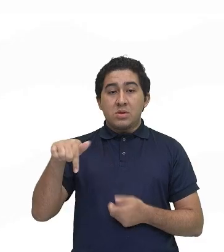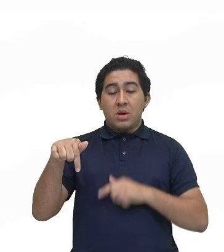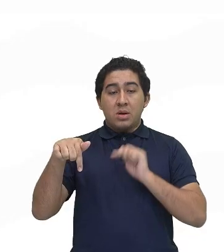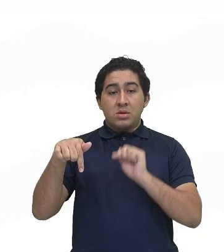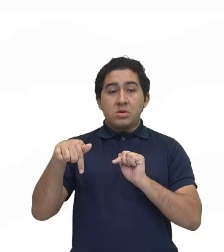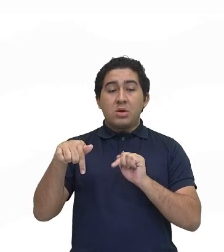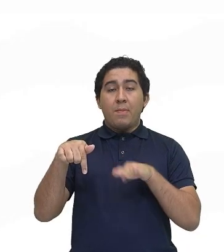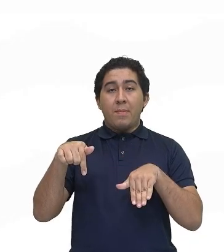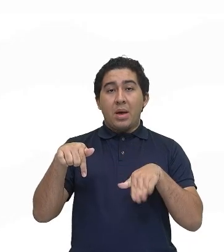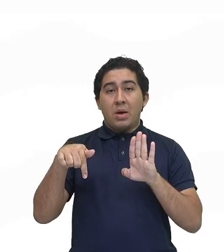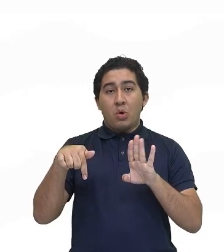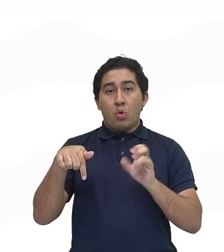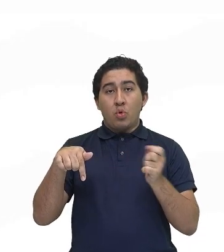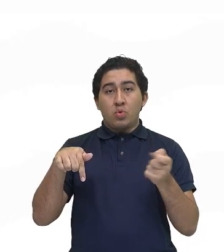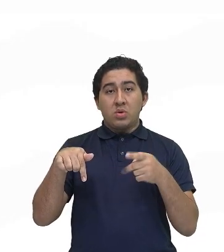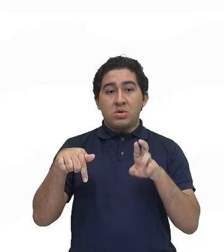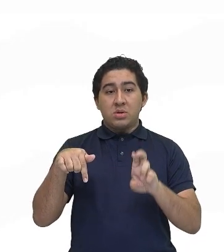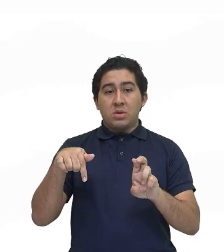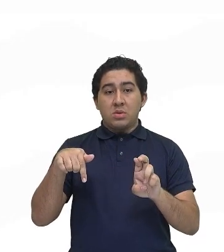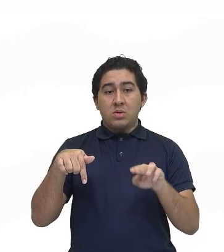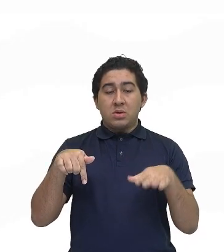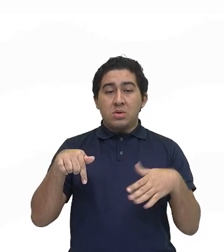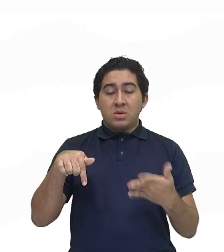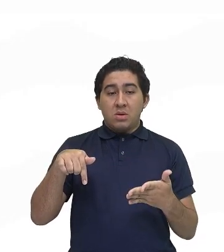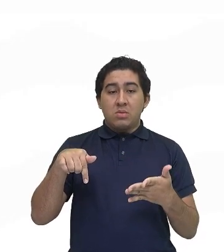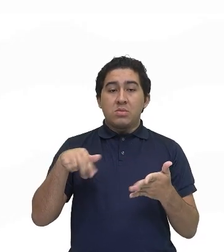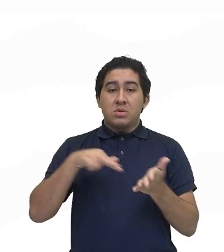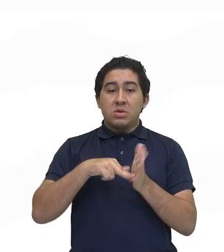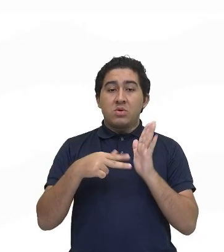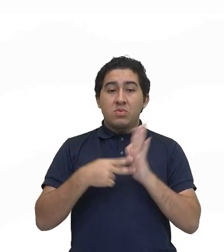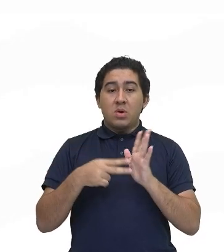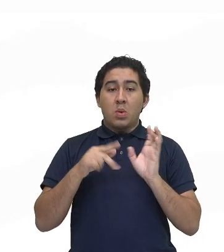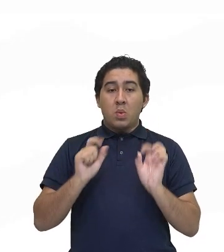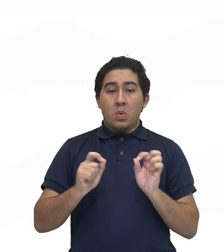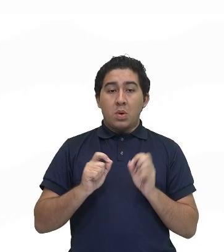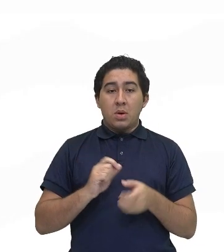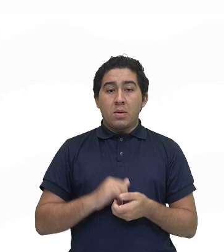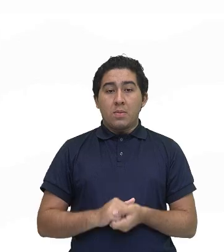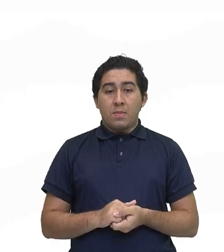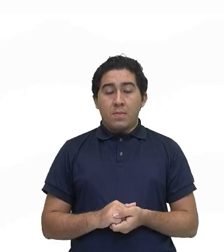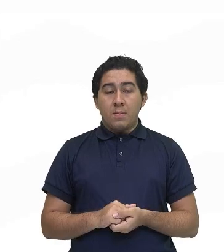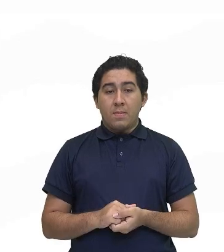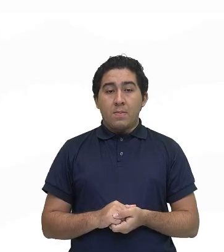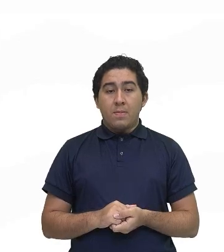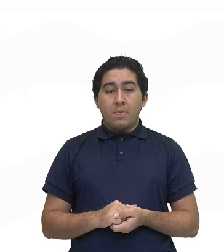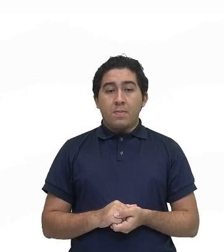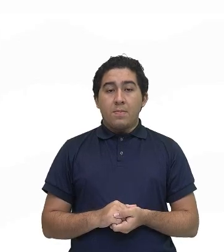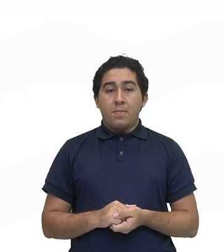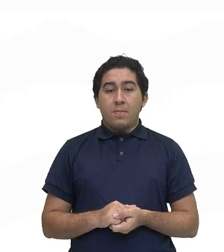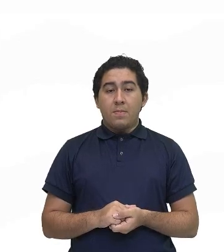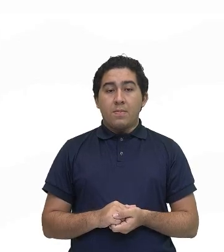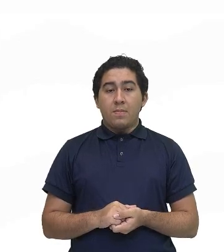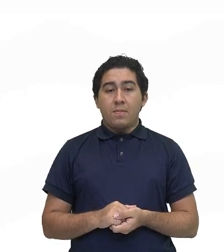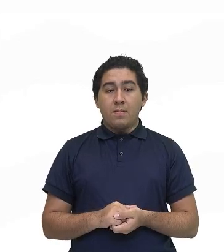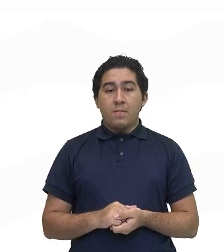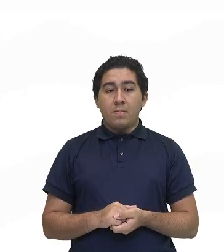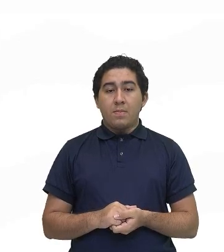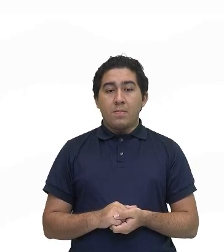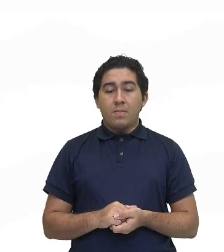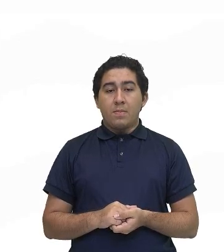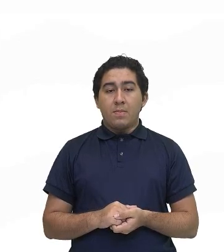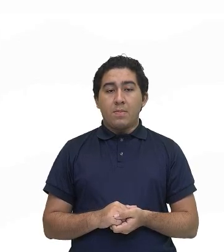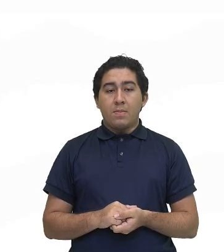7 é maior que 5. Implica em dizer, ó, vou repetir o 7, e